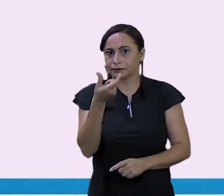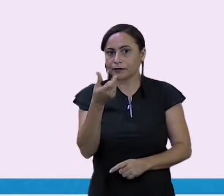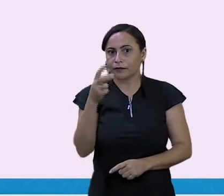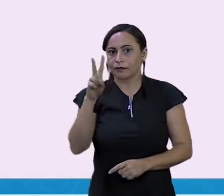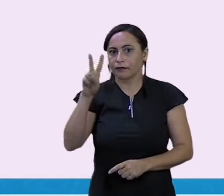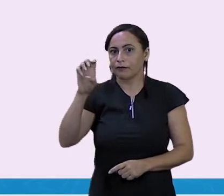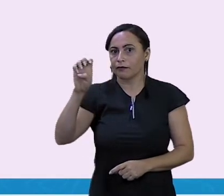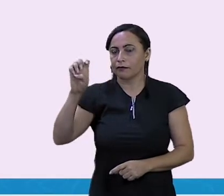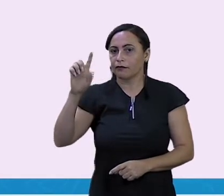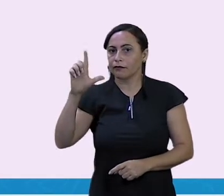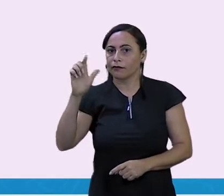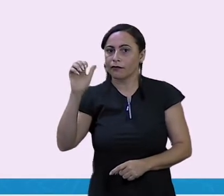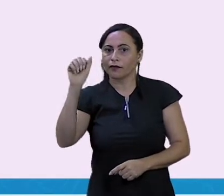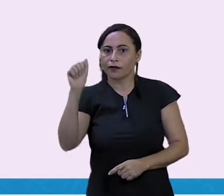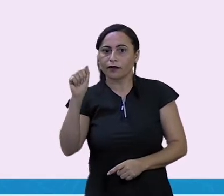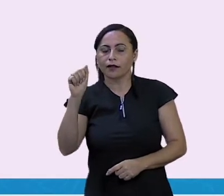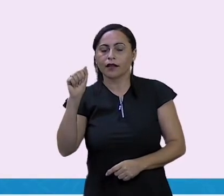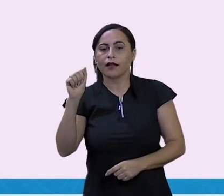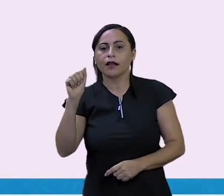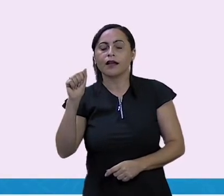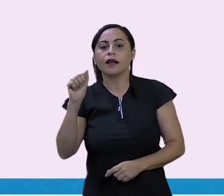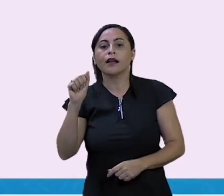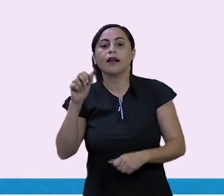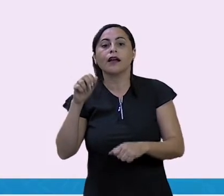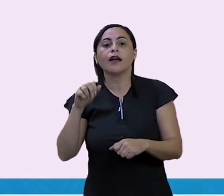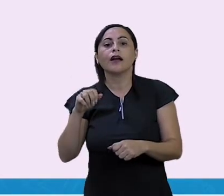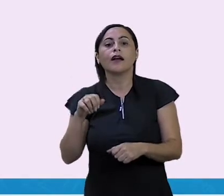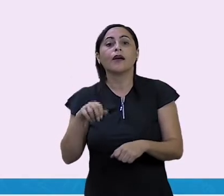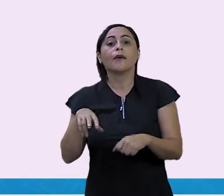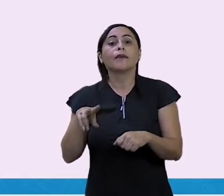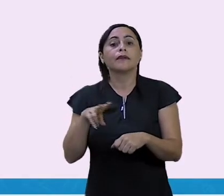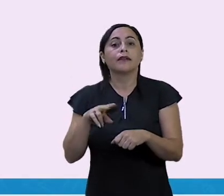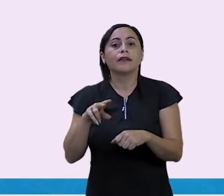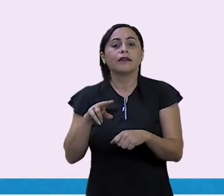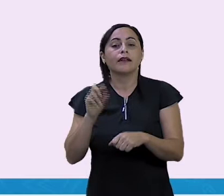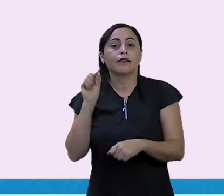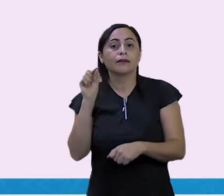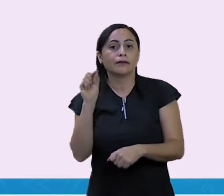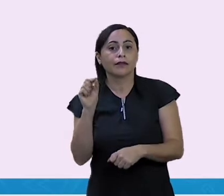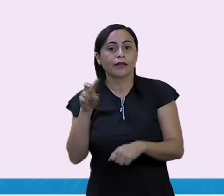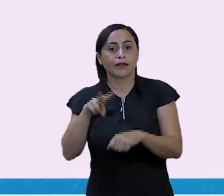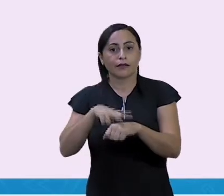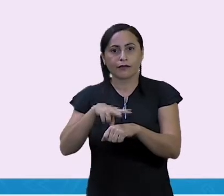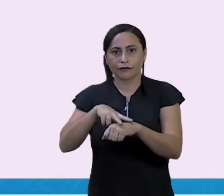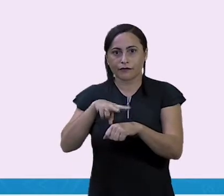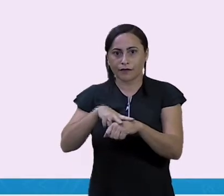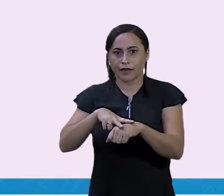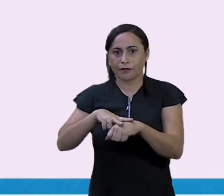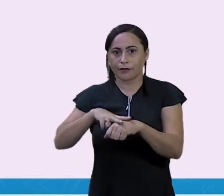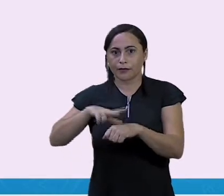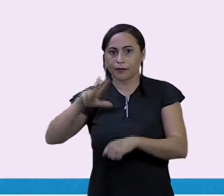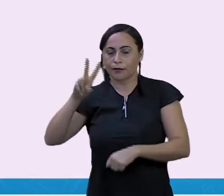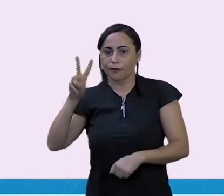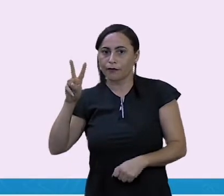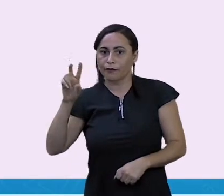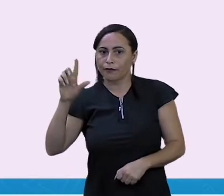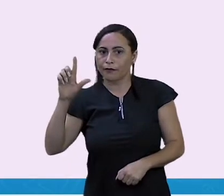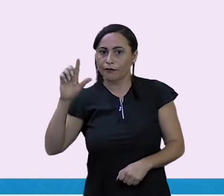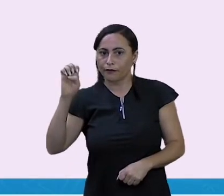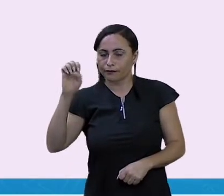uma conjugação do verbo velar, ou seja, ficar em